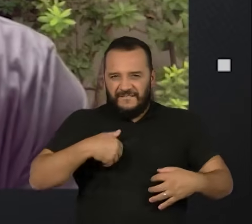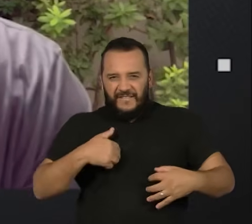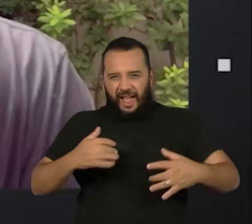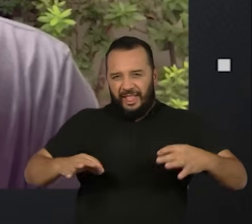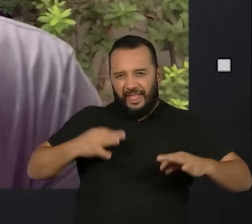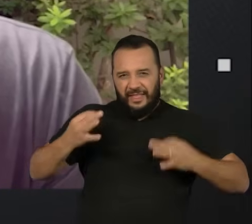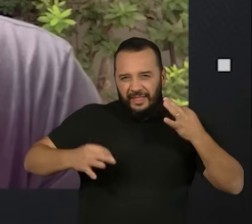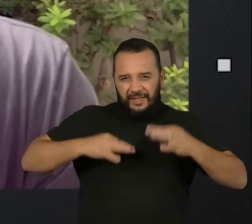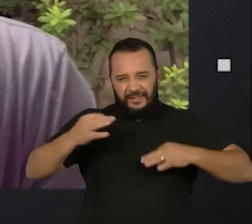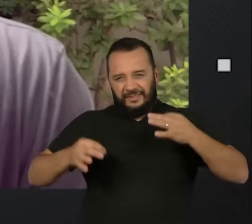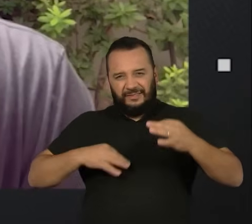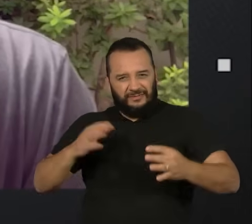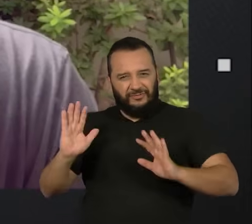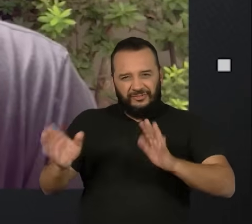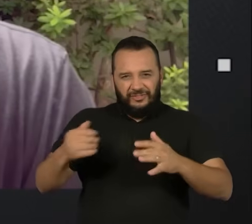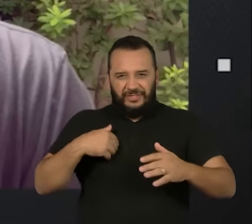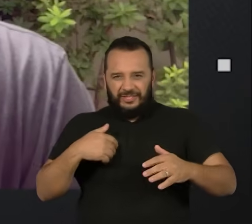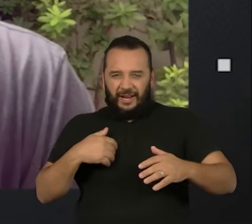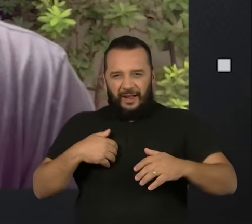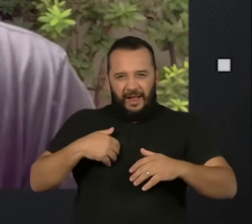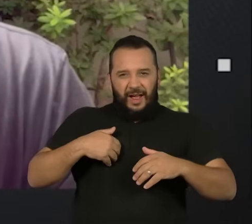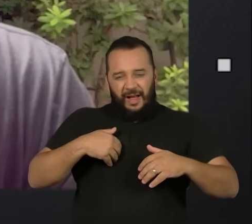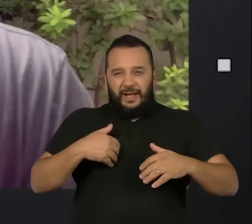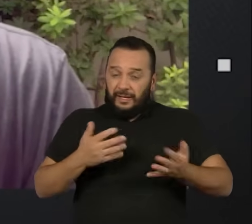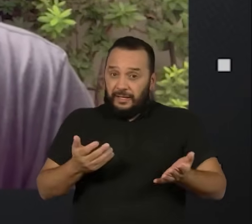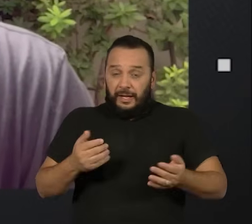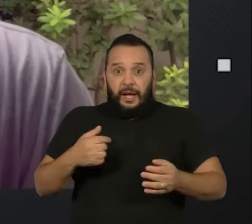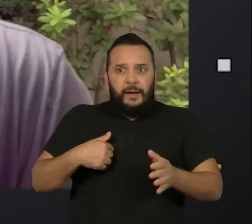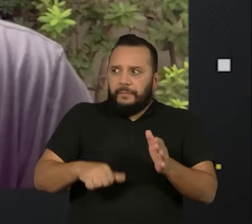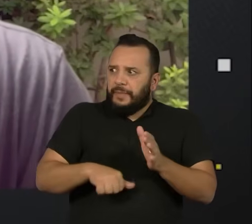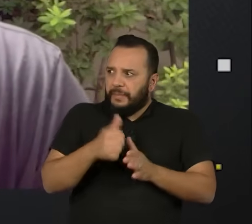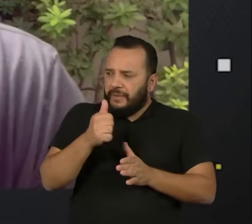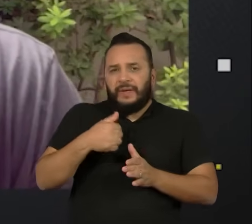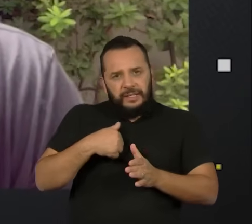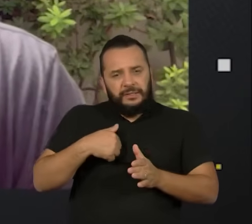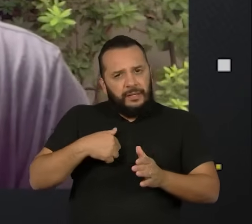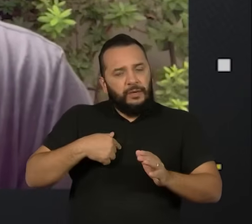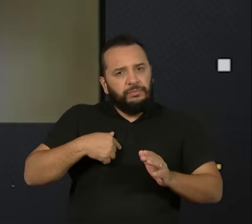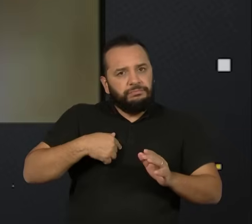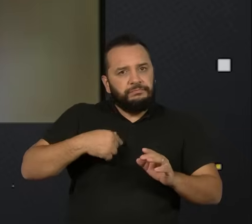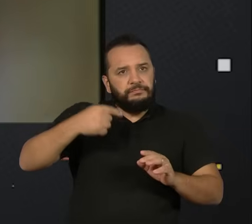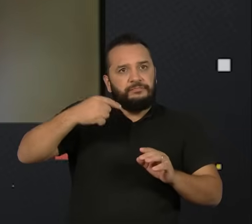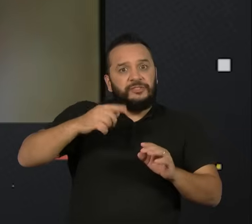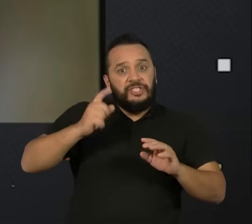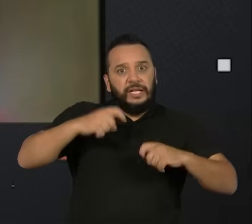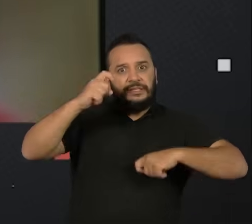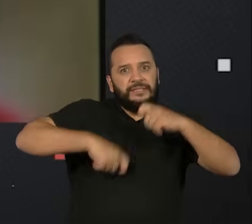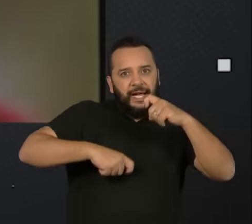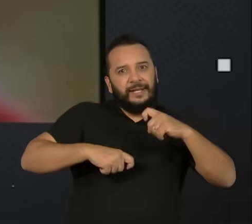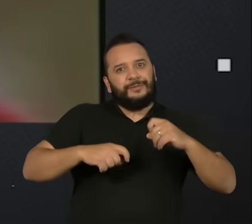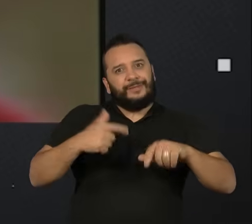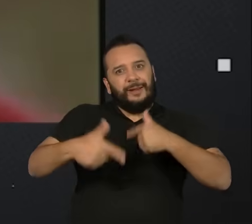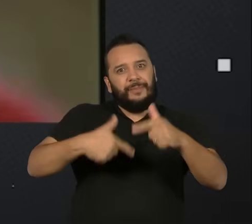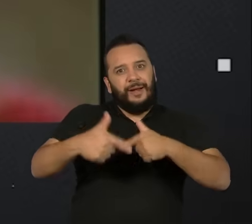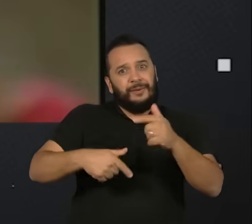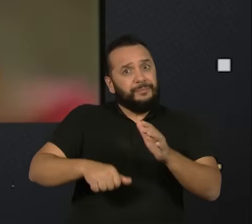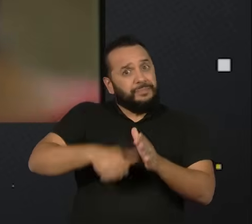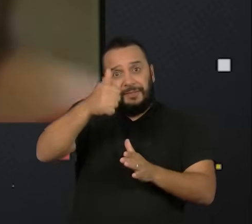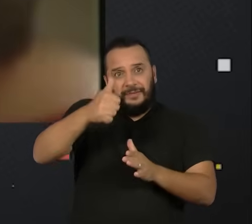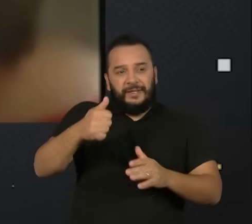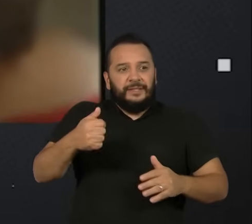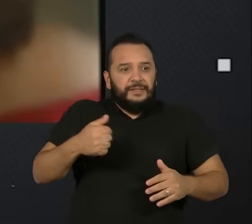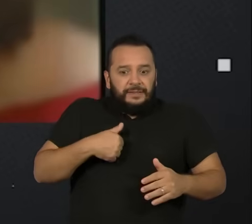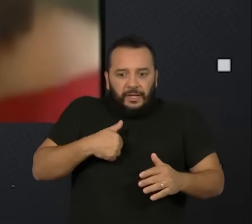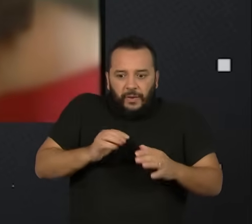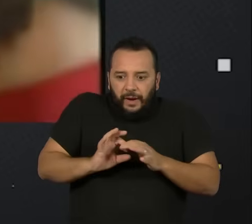tesão, e acho que foi a minha primeira cena de sexo em toda a minha carreira, e ela me deixou muito à vontade, foi muito generosa